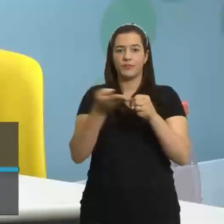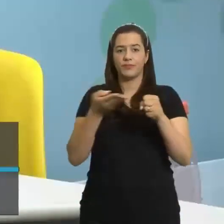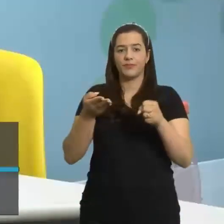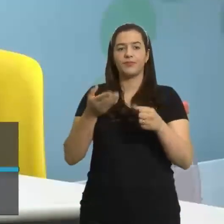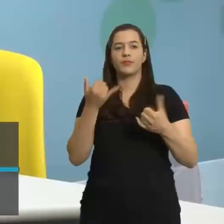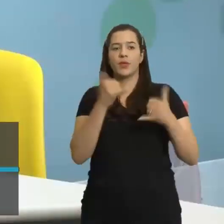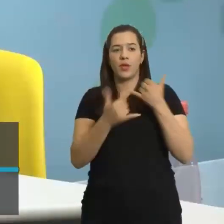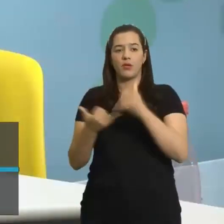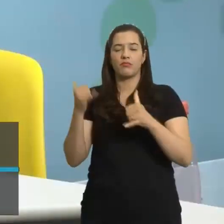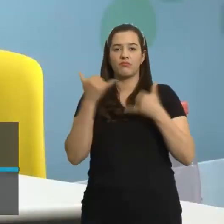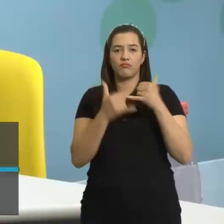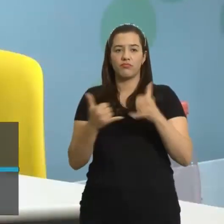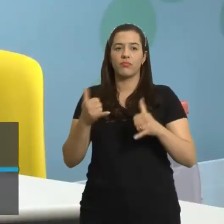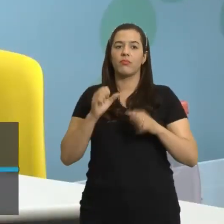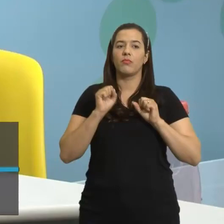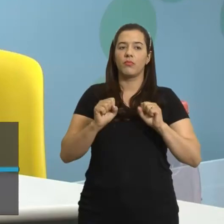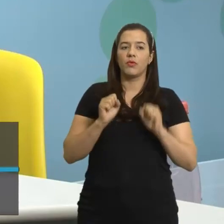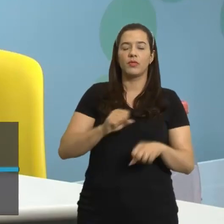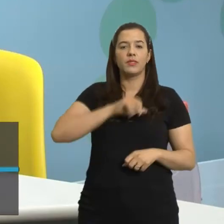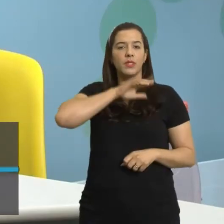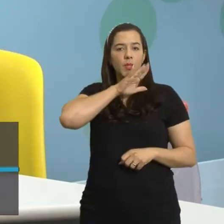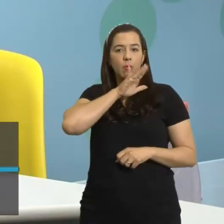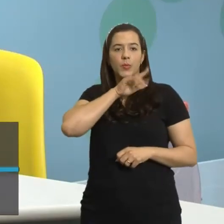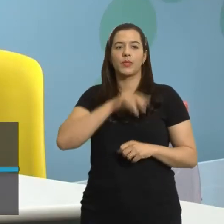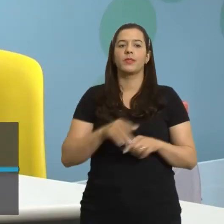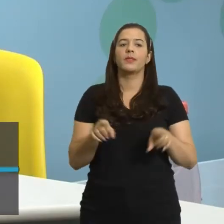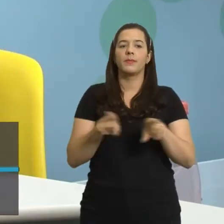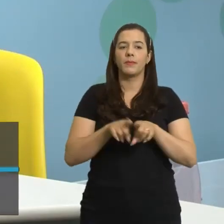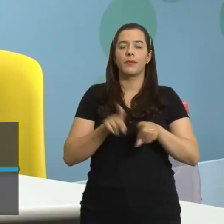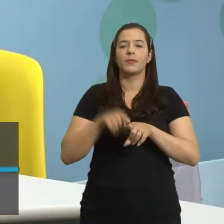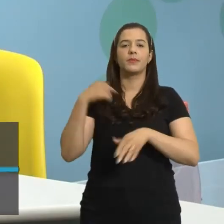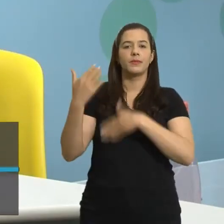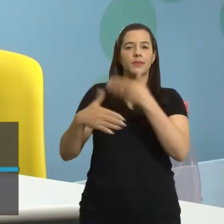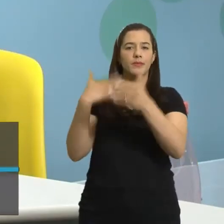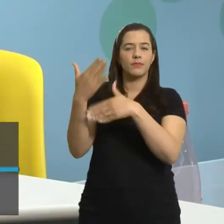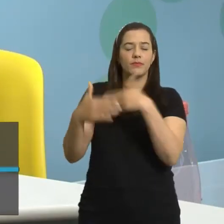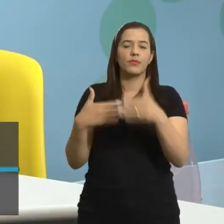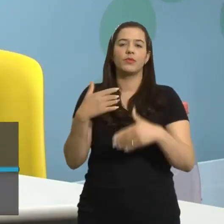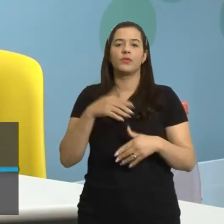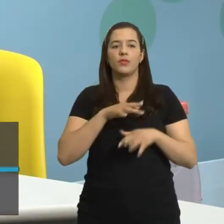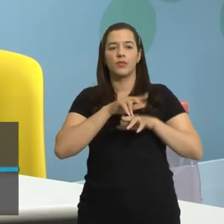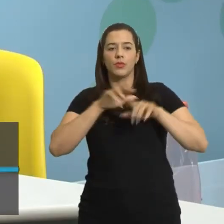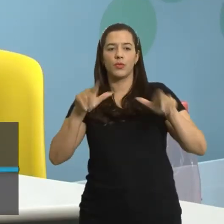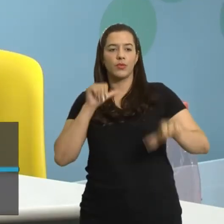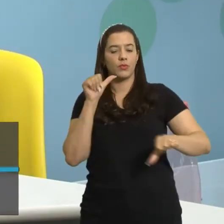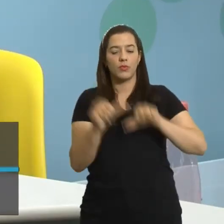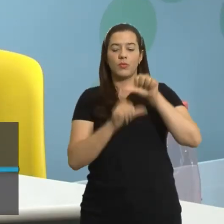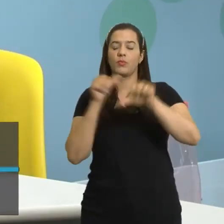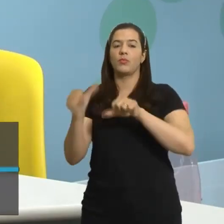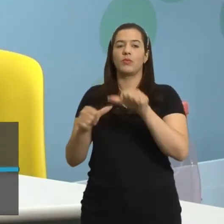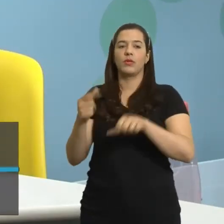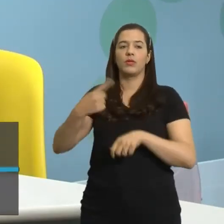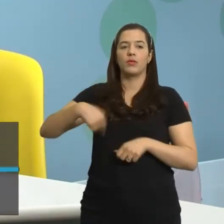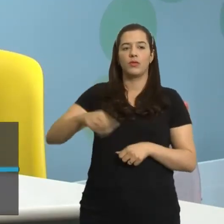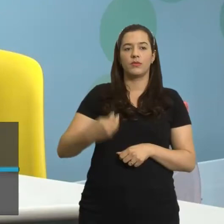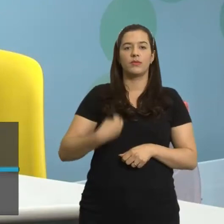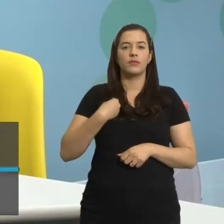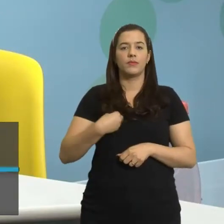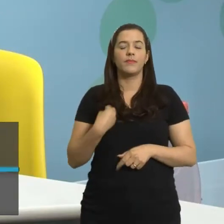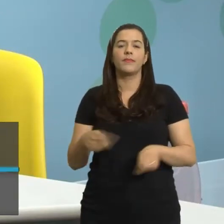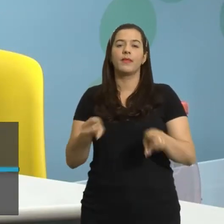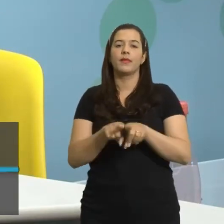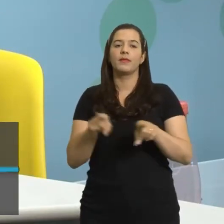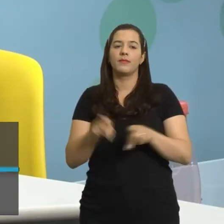muito mal, que pode trazer sequelas, muitas vezes irreversíveis à nossa vida, ela também